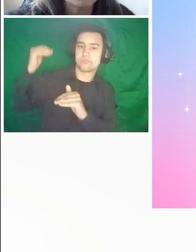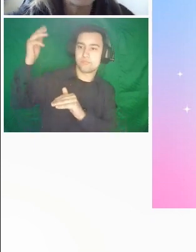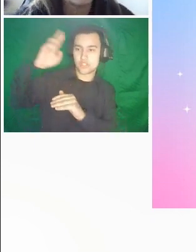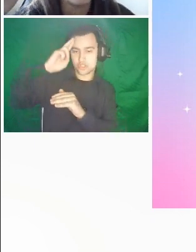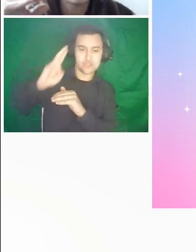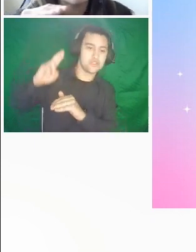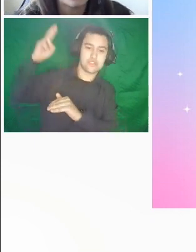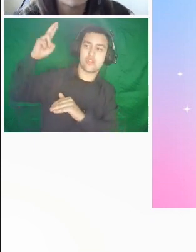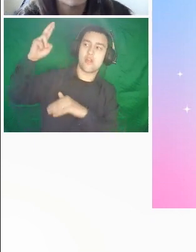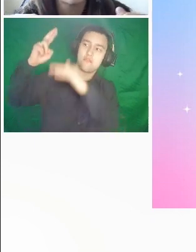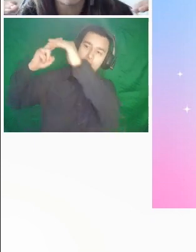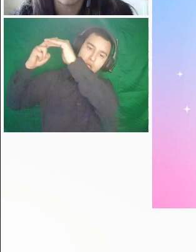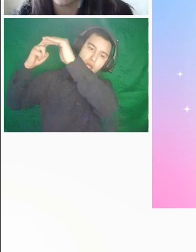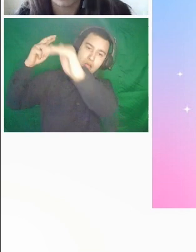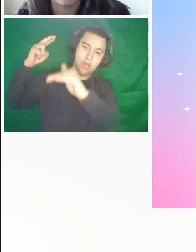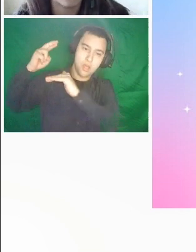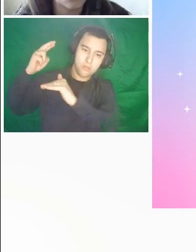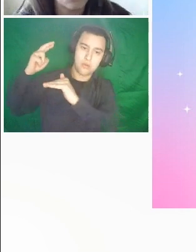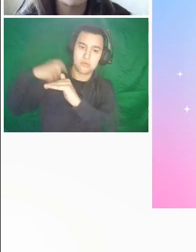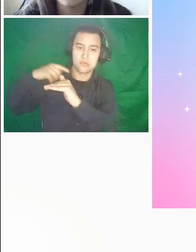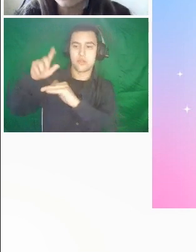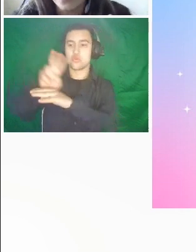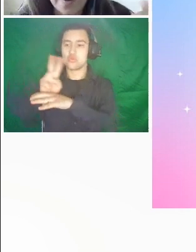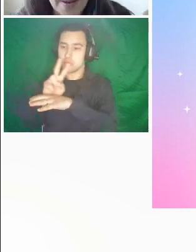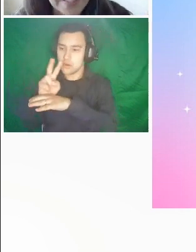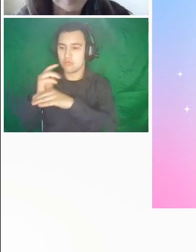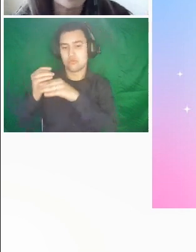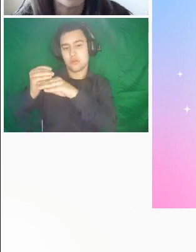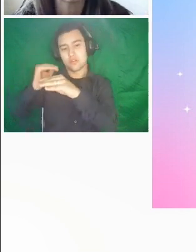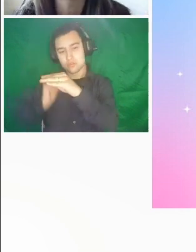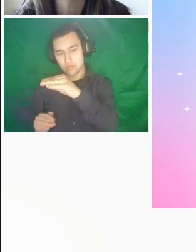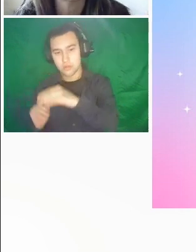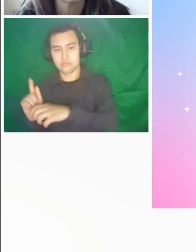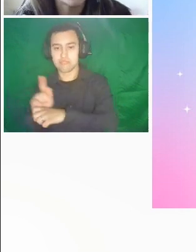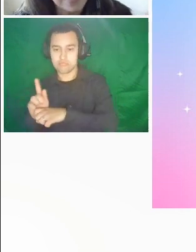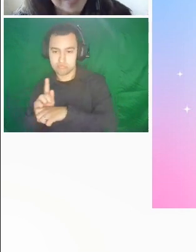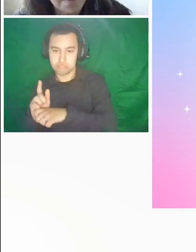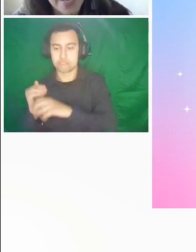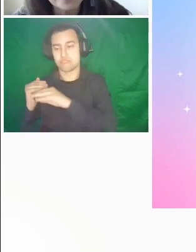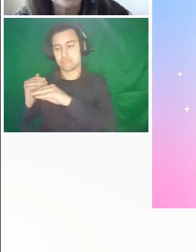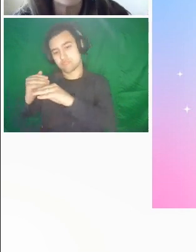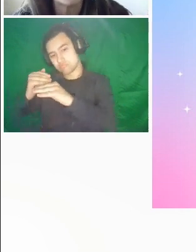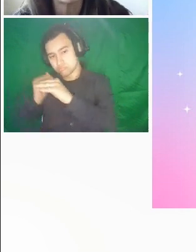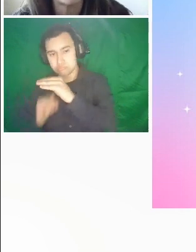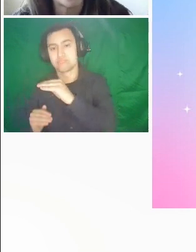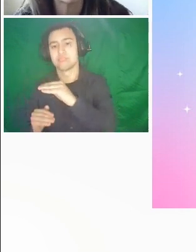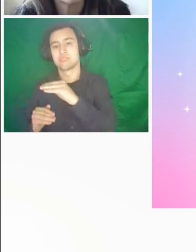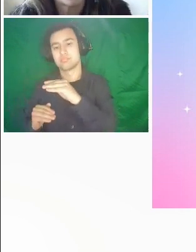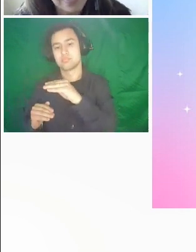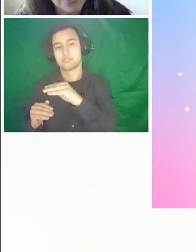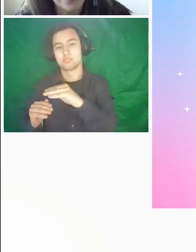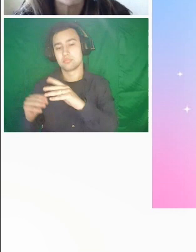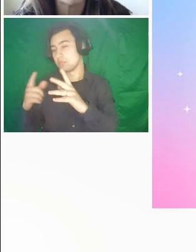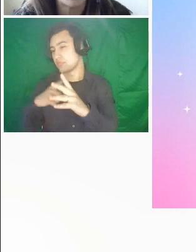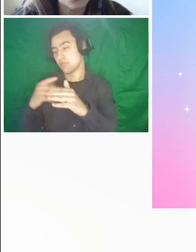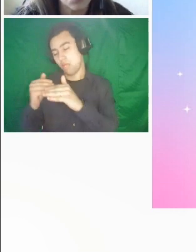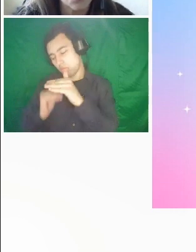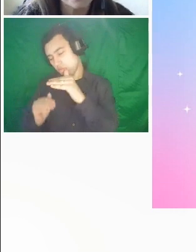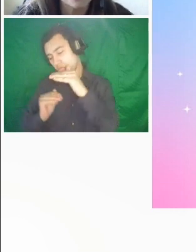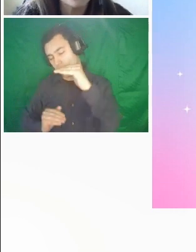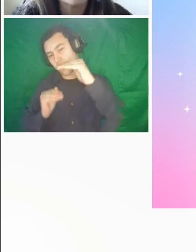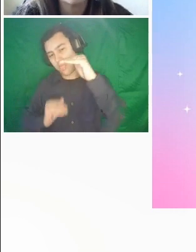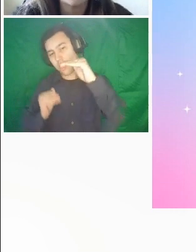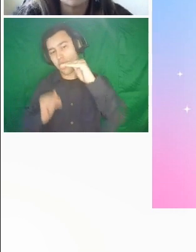liderança eu tenho os os supervisores outra camada hierárquica às vezes até mais camadas hierárquicas até chegar às